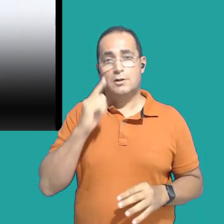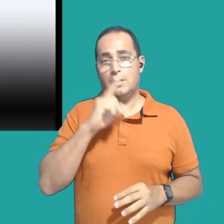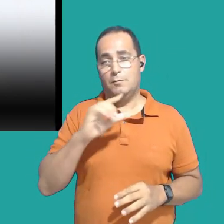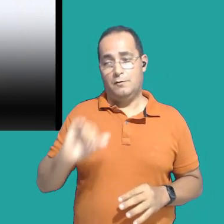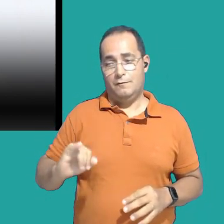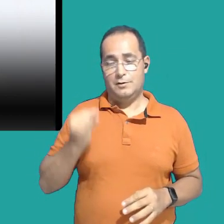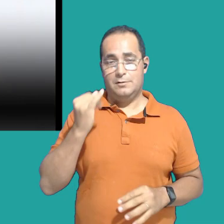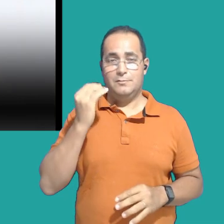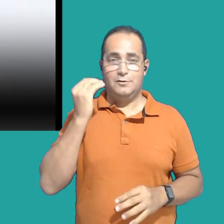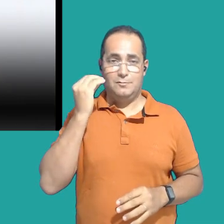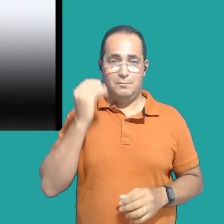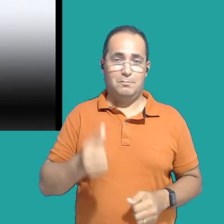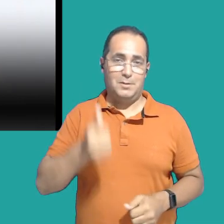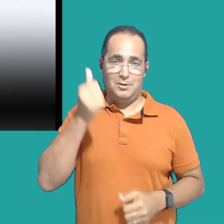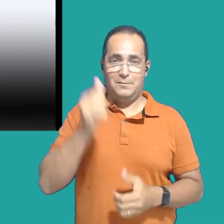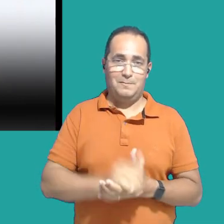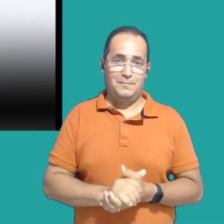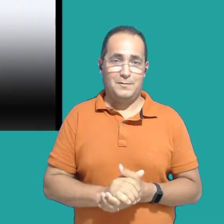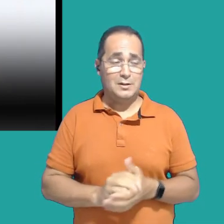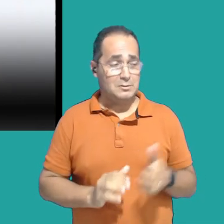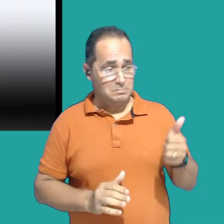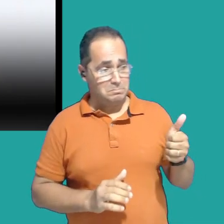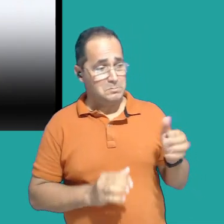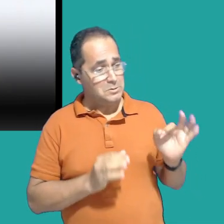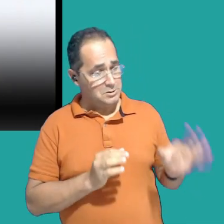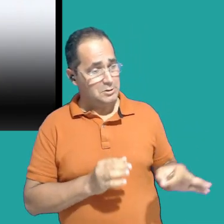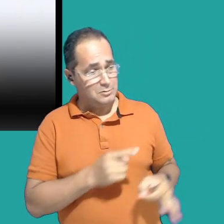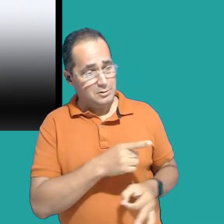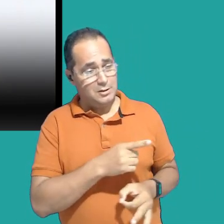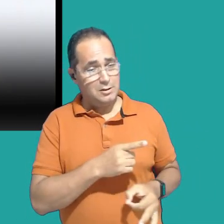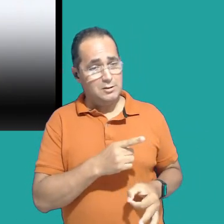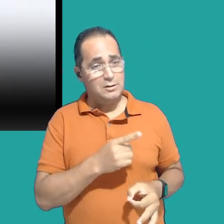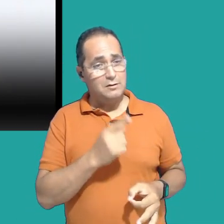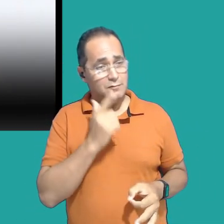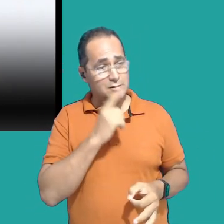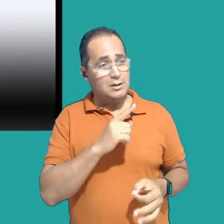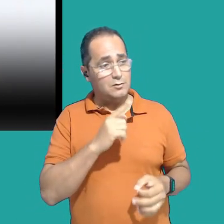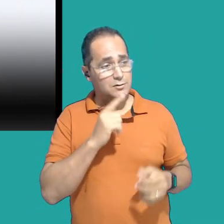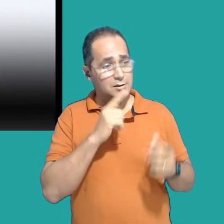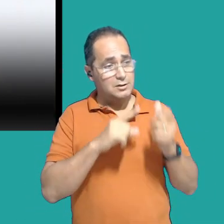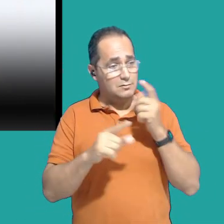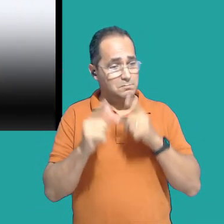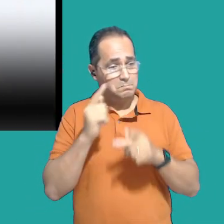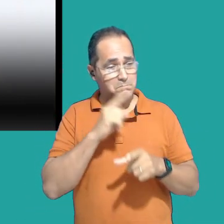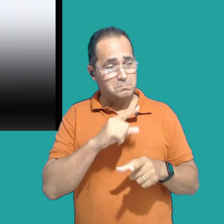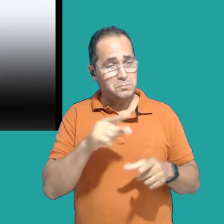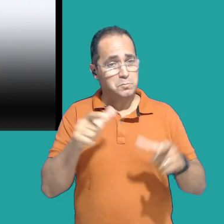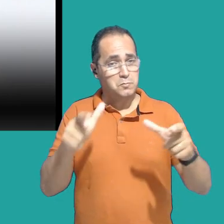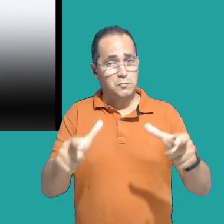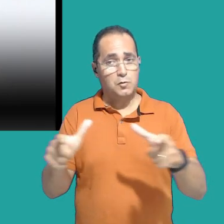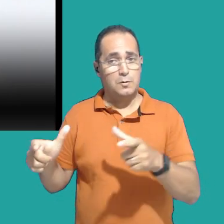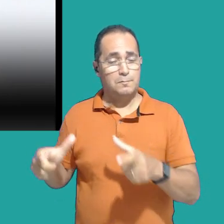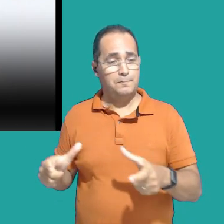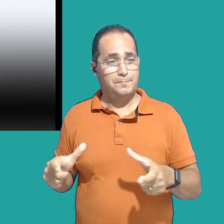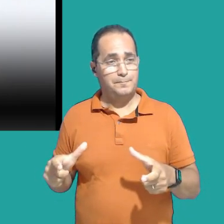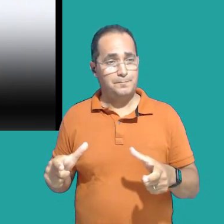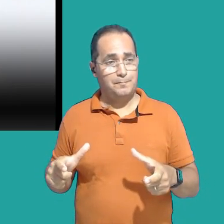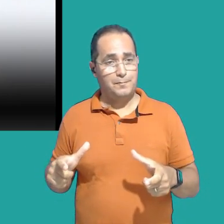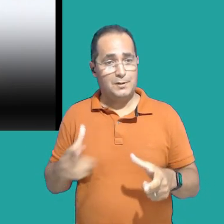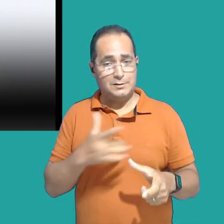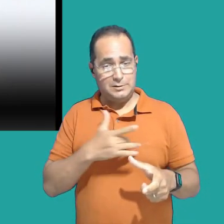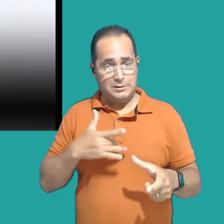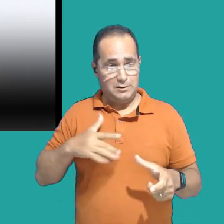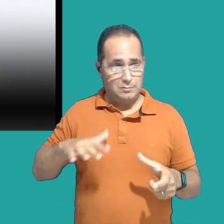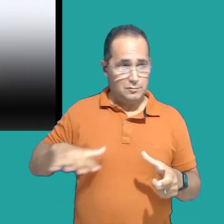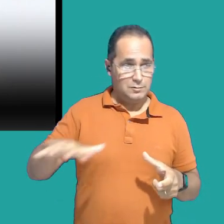busca saber aproveitar melhor. E, de um certo modo, está acolhendo, né? Isso num ambiente